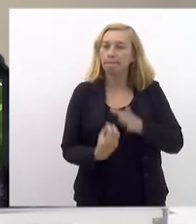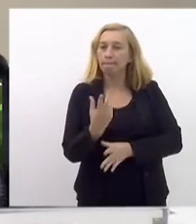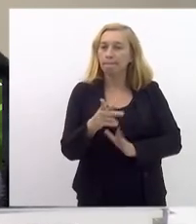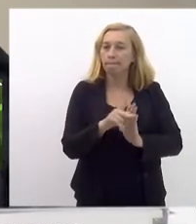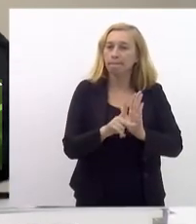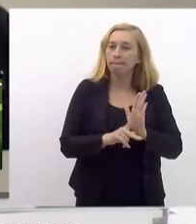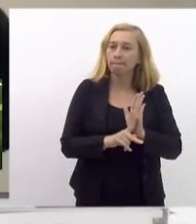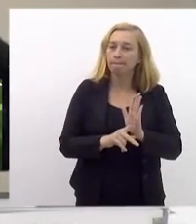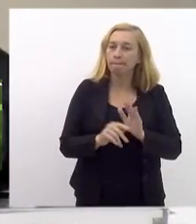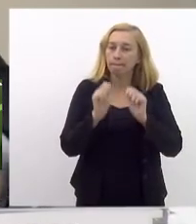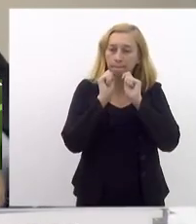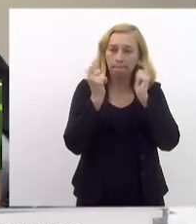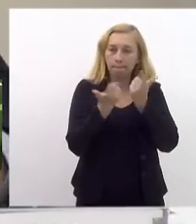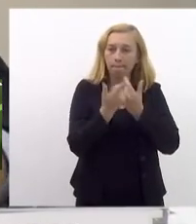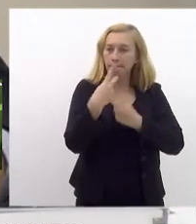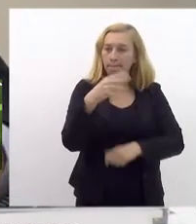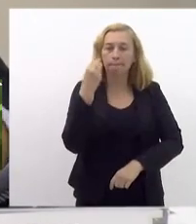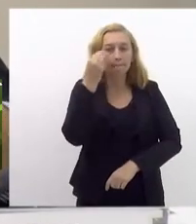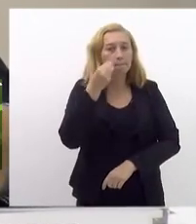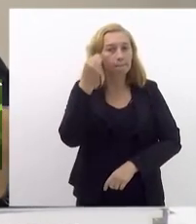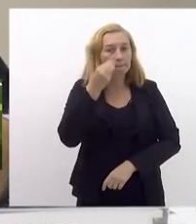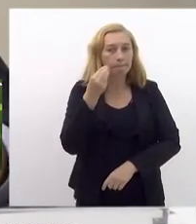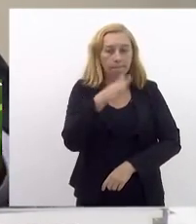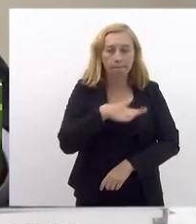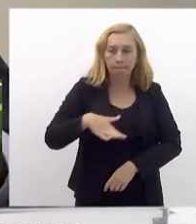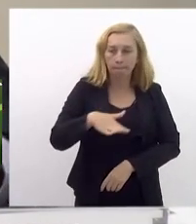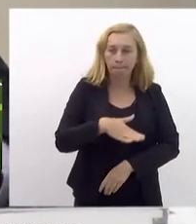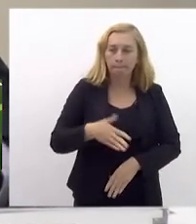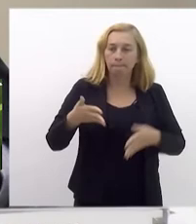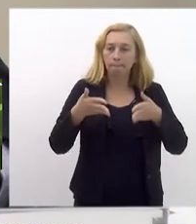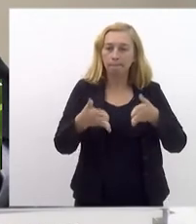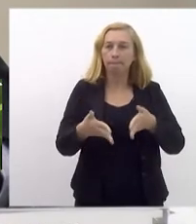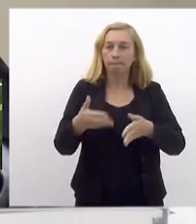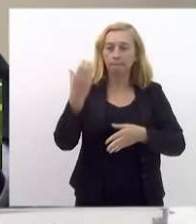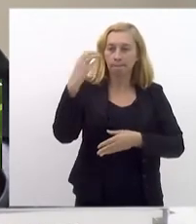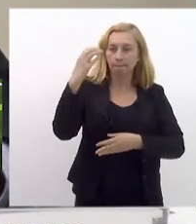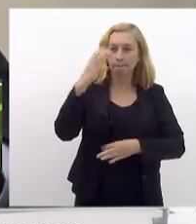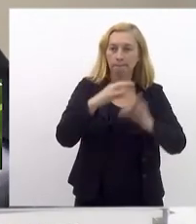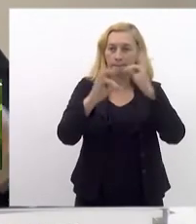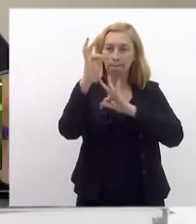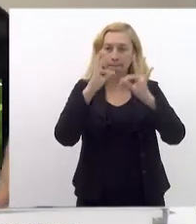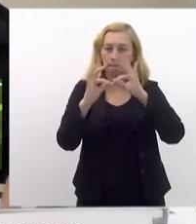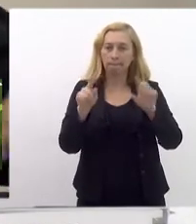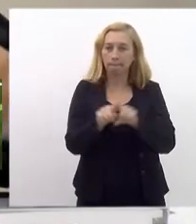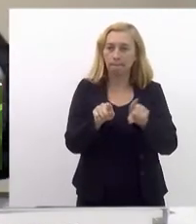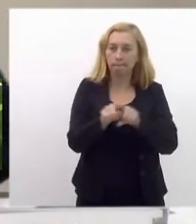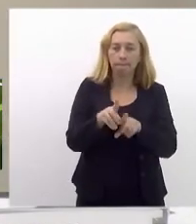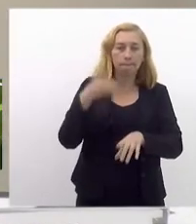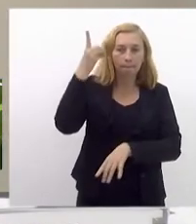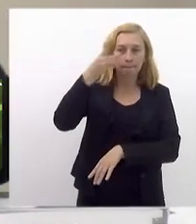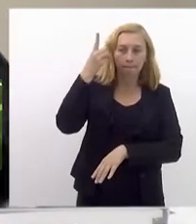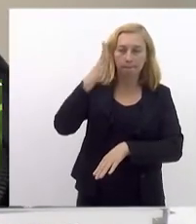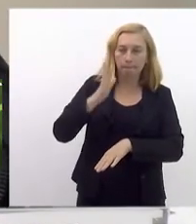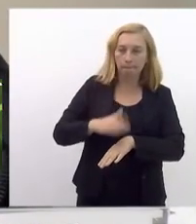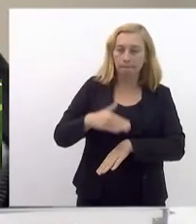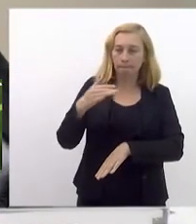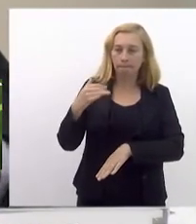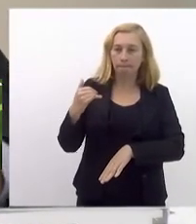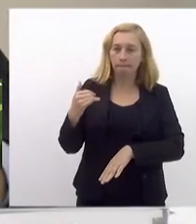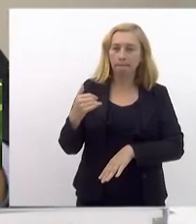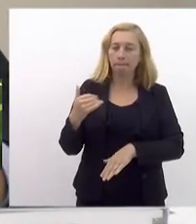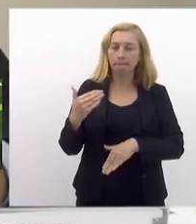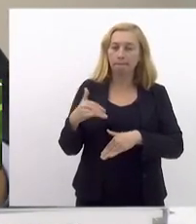aqui na Assembleia, com a sua experiência do campo específico da ciência e tecnologia e como parlamentar, que foi dos mais brilhantes que o Rio de Janeiro teve